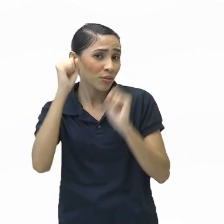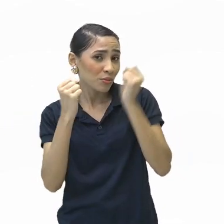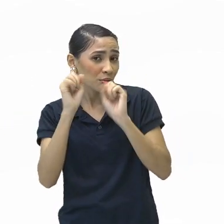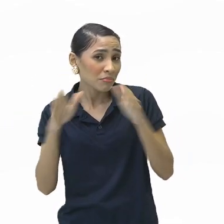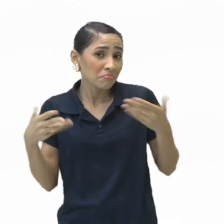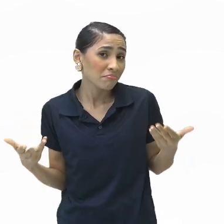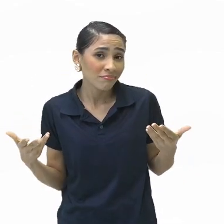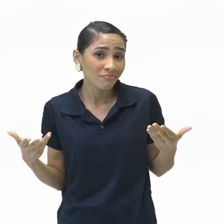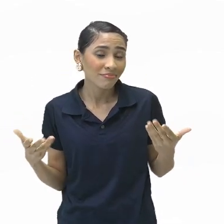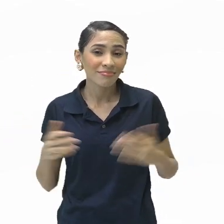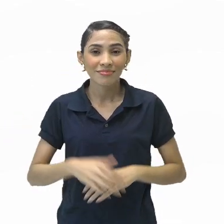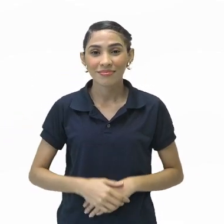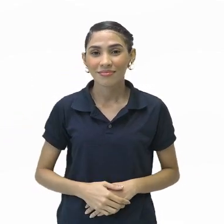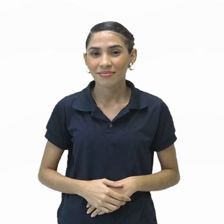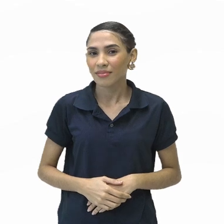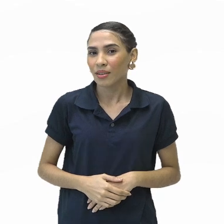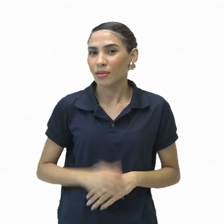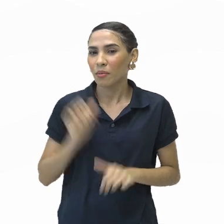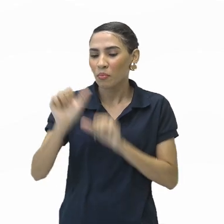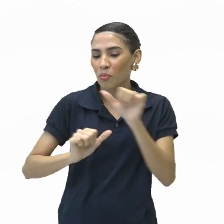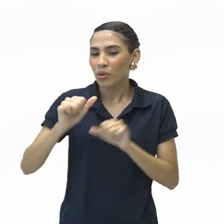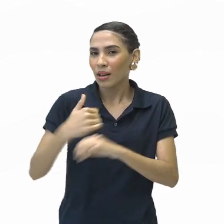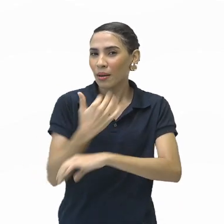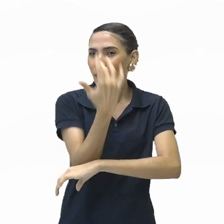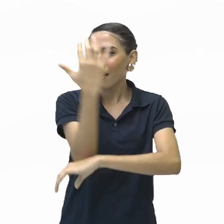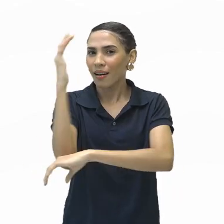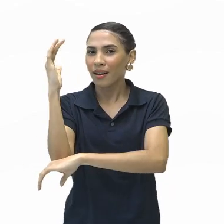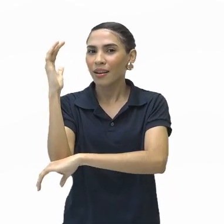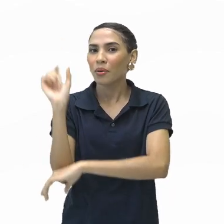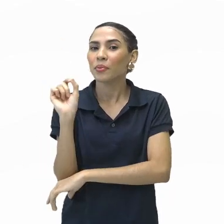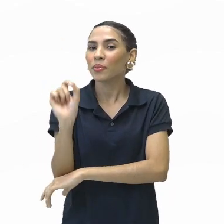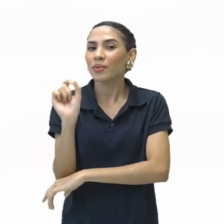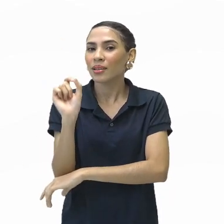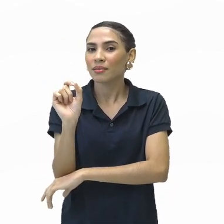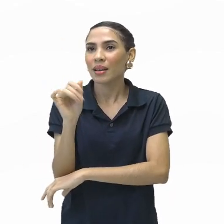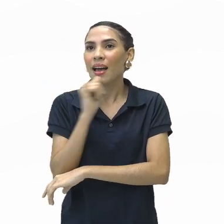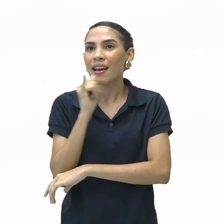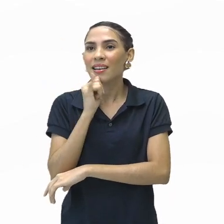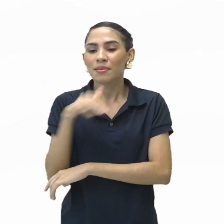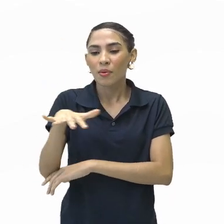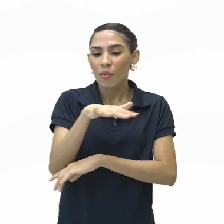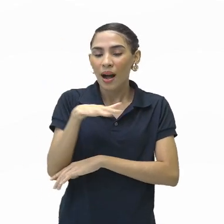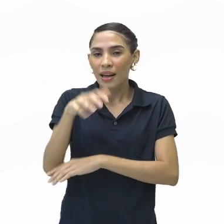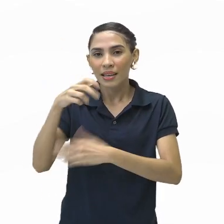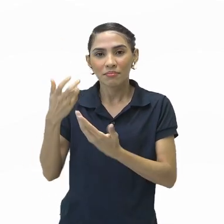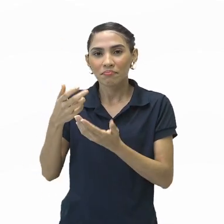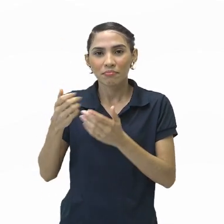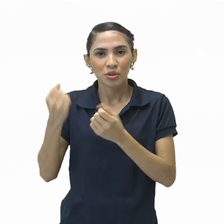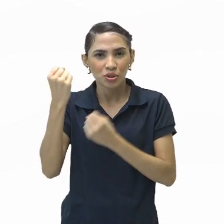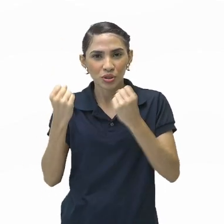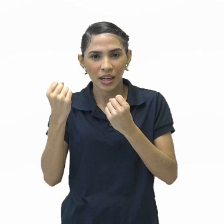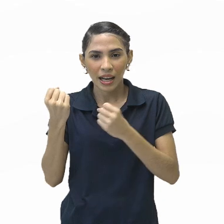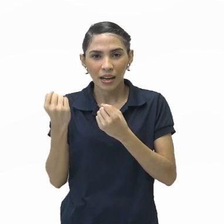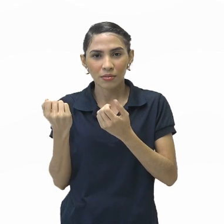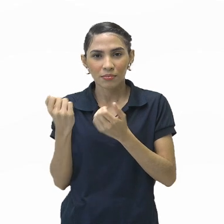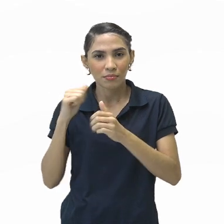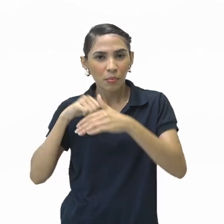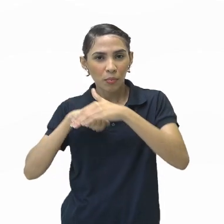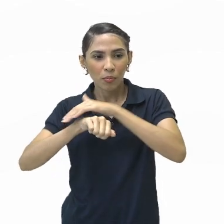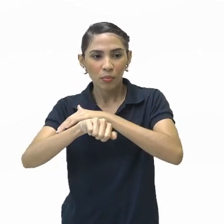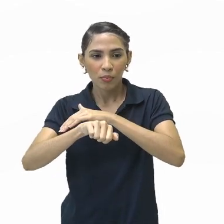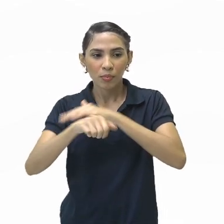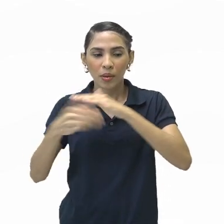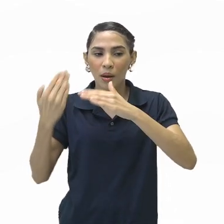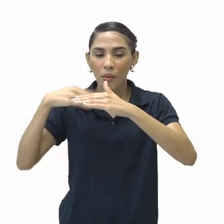botar um monte de fábrica aqui? Né? Que tal transformar as florestas todas aí em, né, grandes estacionamentos? Né? Vamos trocar tudo isso aí.